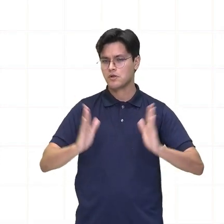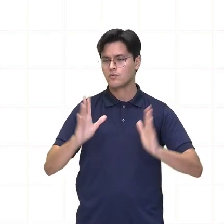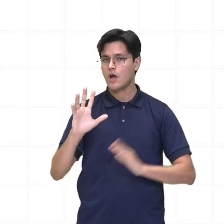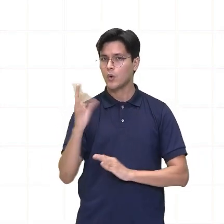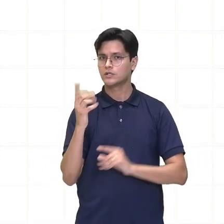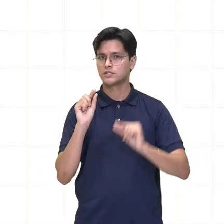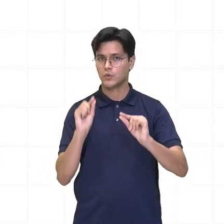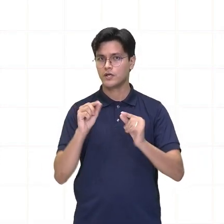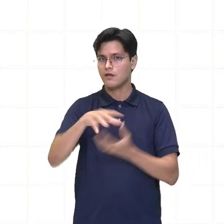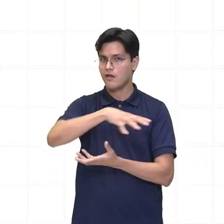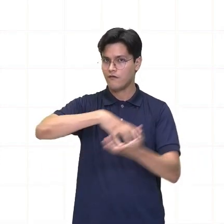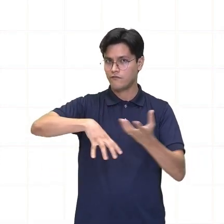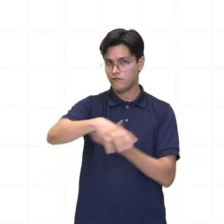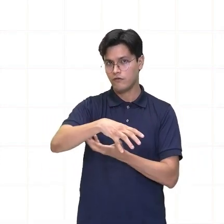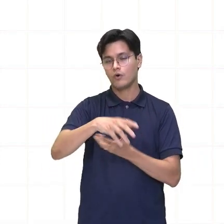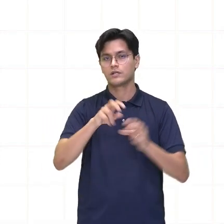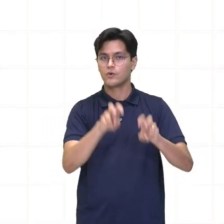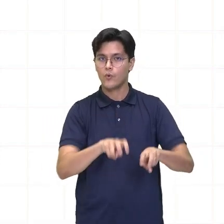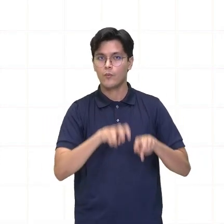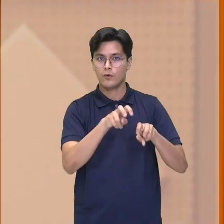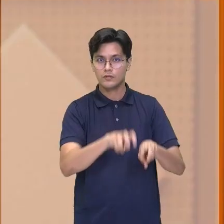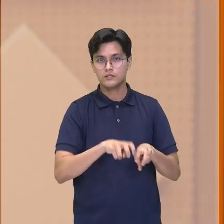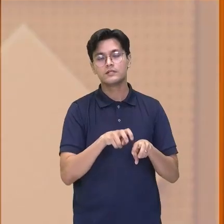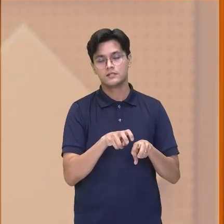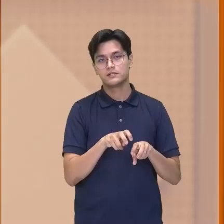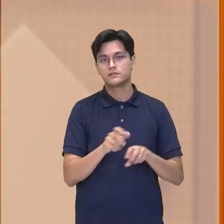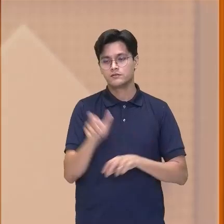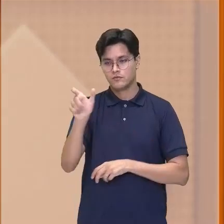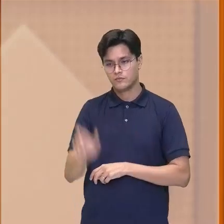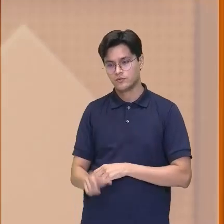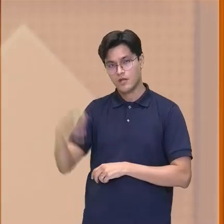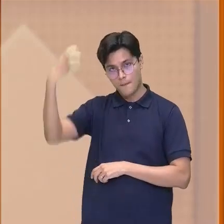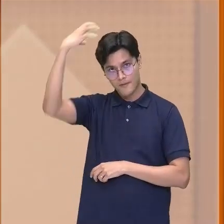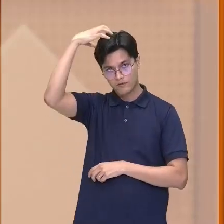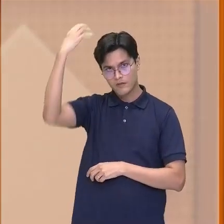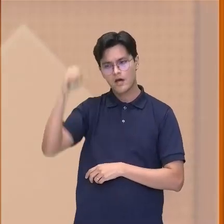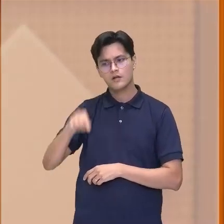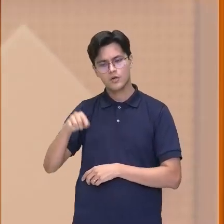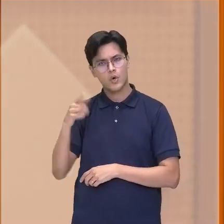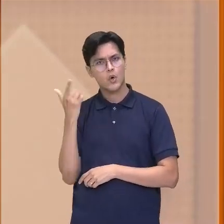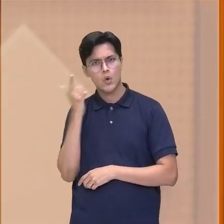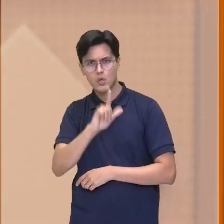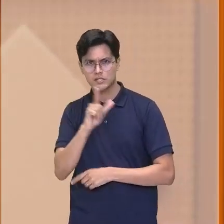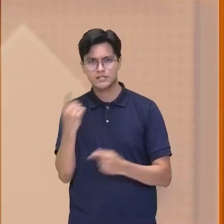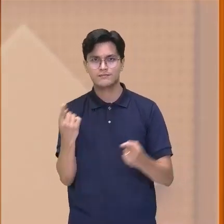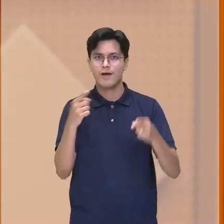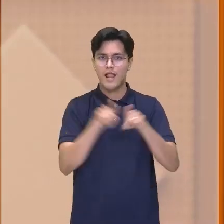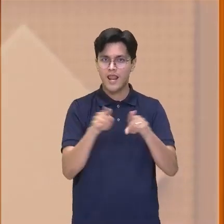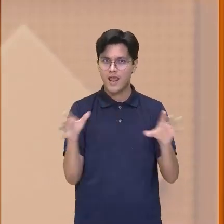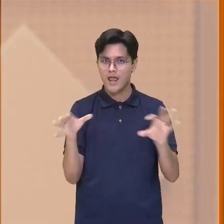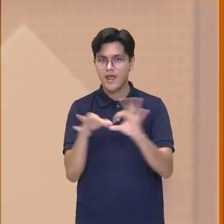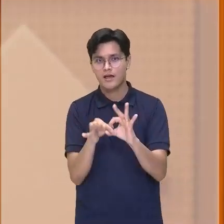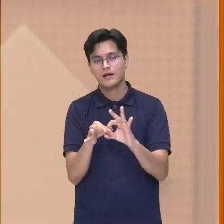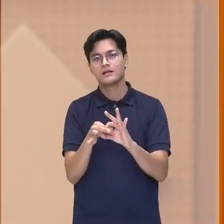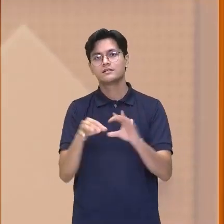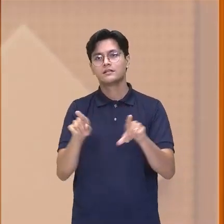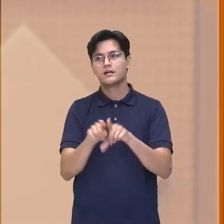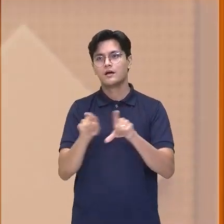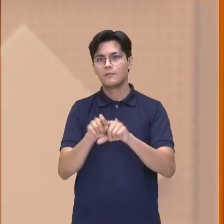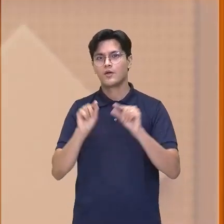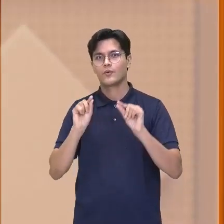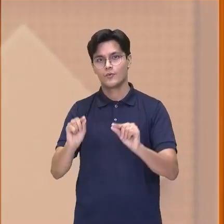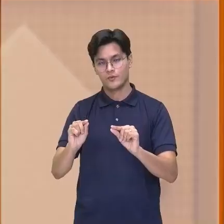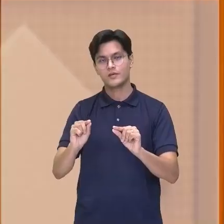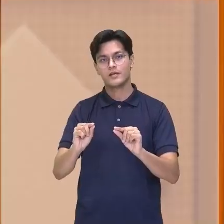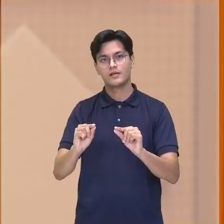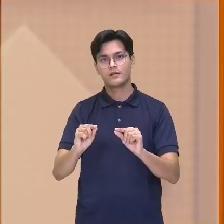que esse monarca ele vai conseguir fazer essas alianças, ele vai também fazer com que haja uma diminuição dessas